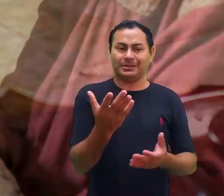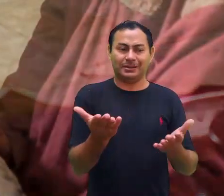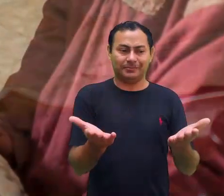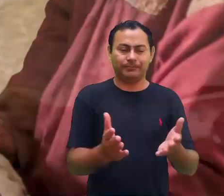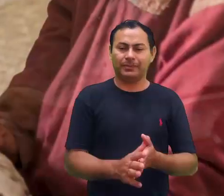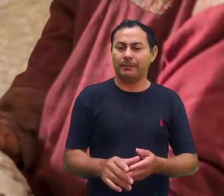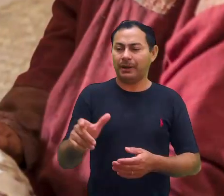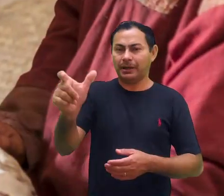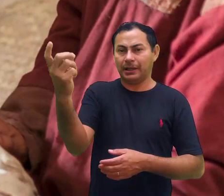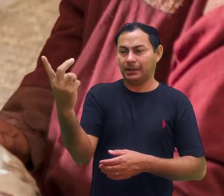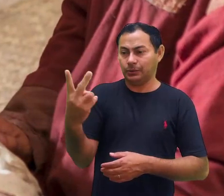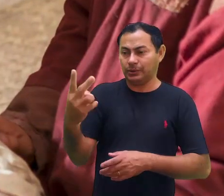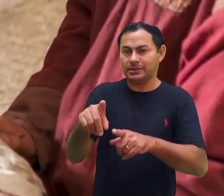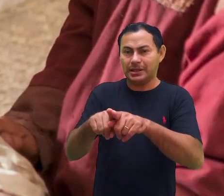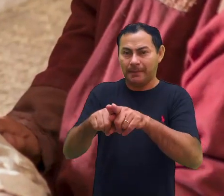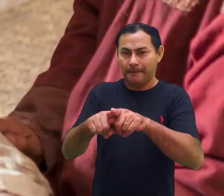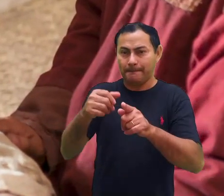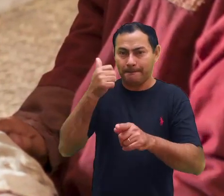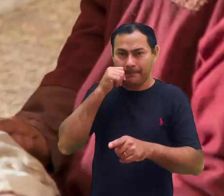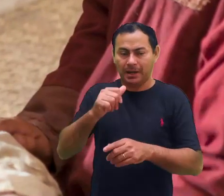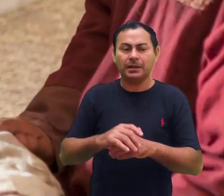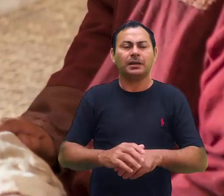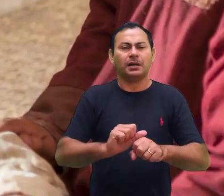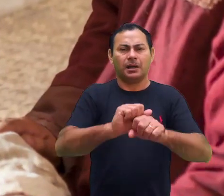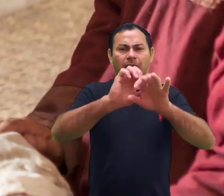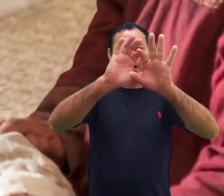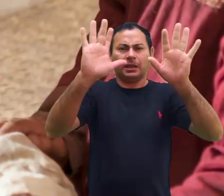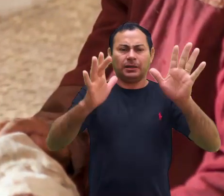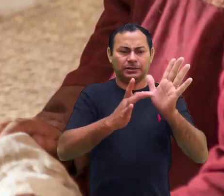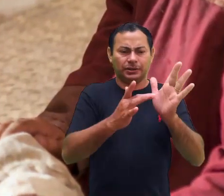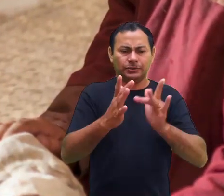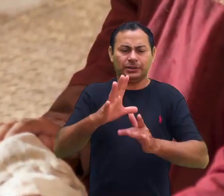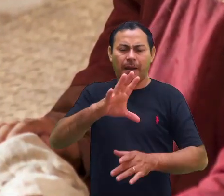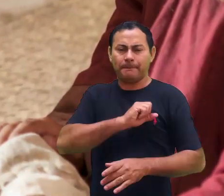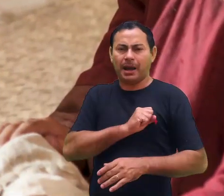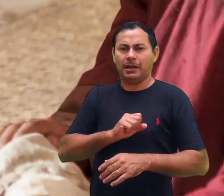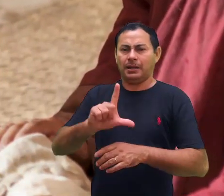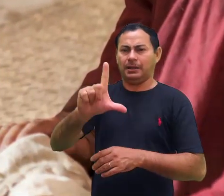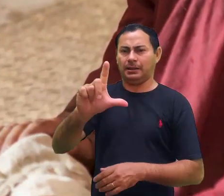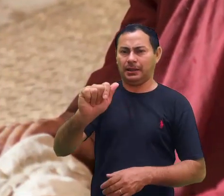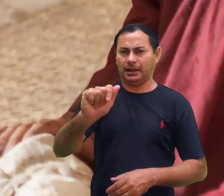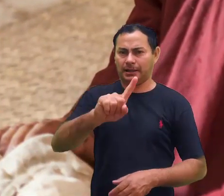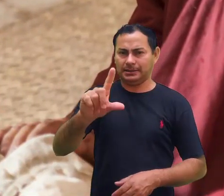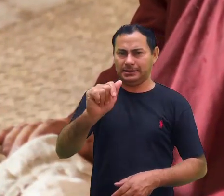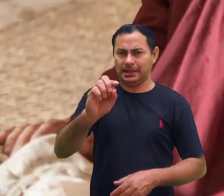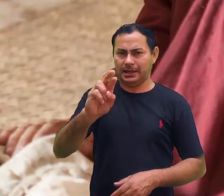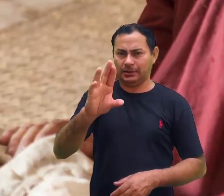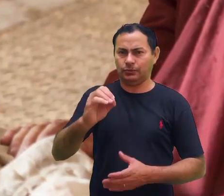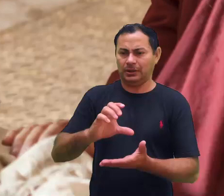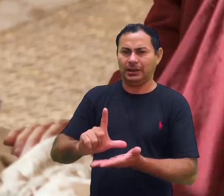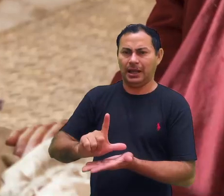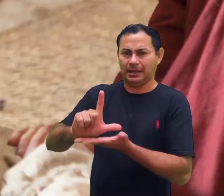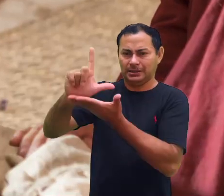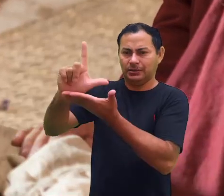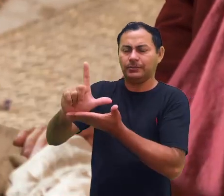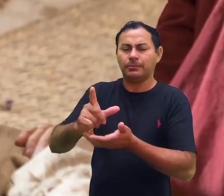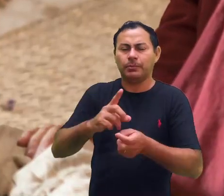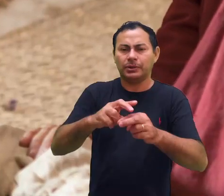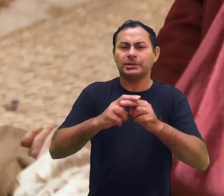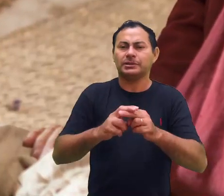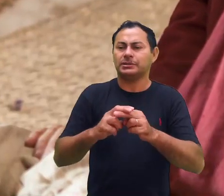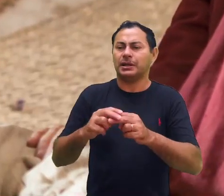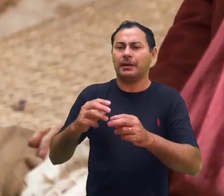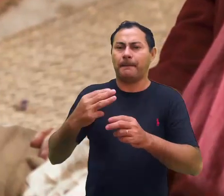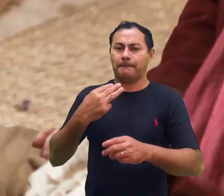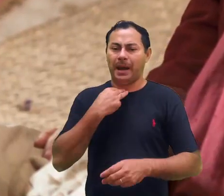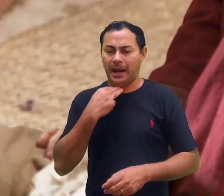não? Para elas, era óbvio que Jesus amava Lázaro, o irmão delas. Por isso elas quiseram contar para Jesus